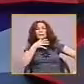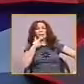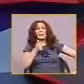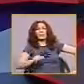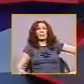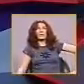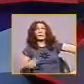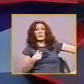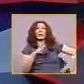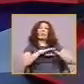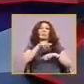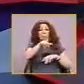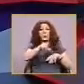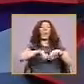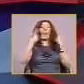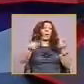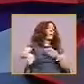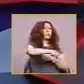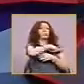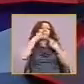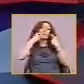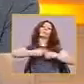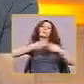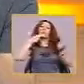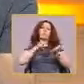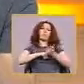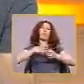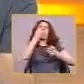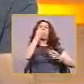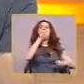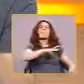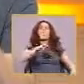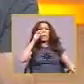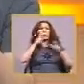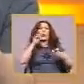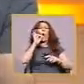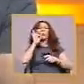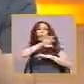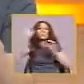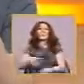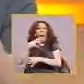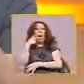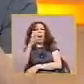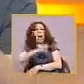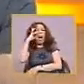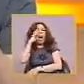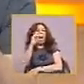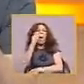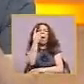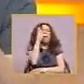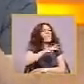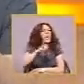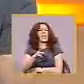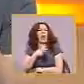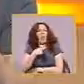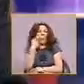é por isso que depois o país se choca quando o Expresso tem uma manchete que diz que 1 milhão de pessoas são homossexuais. Estamos a falar de muita gente, estamos a falar de facto de muitas